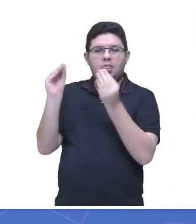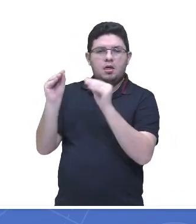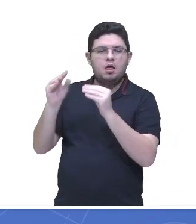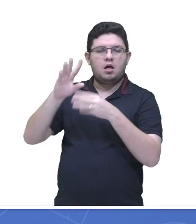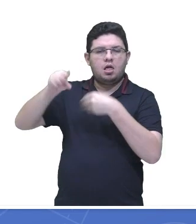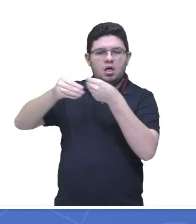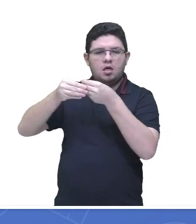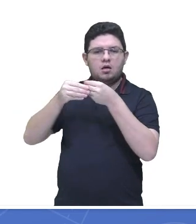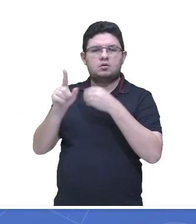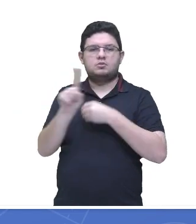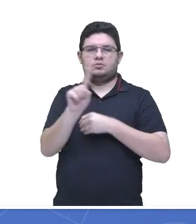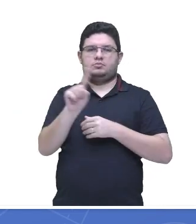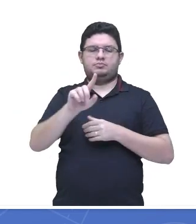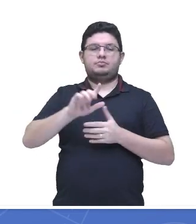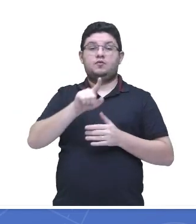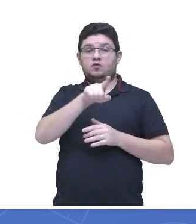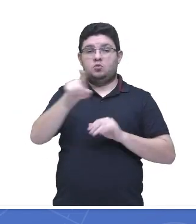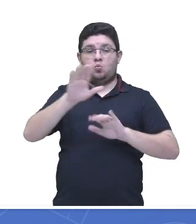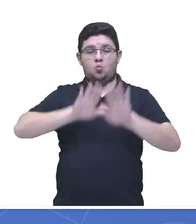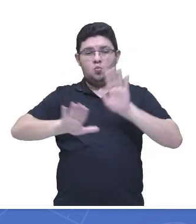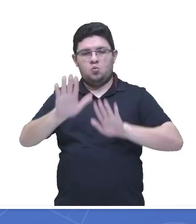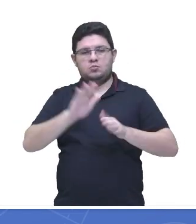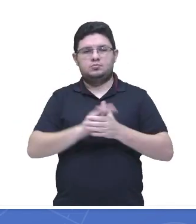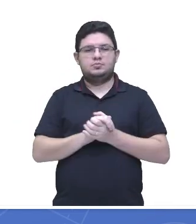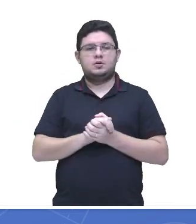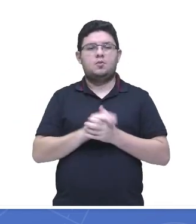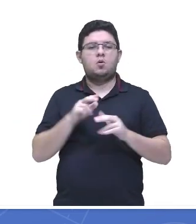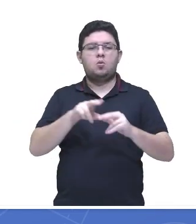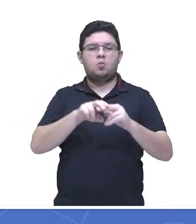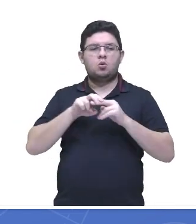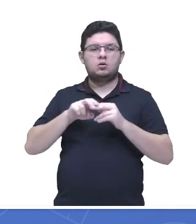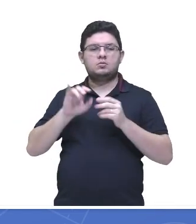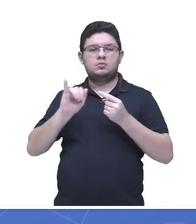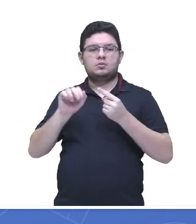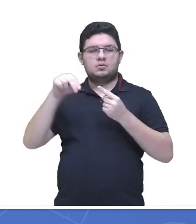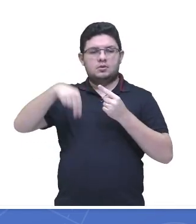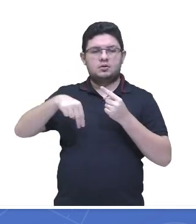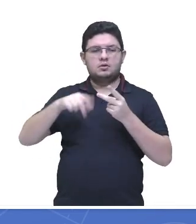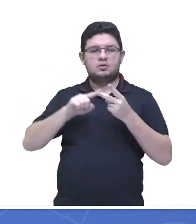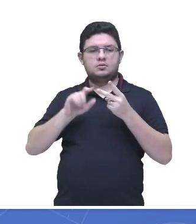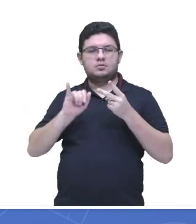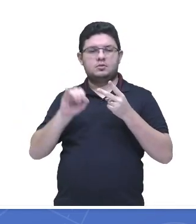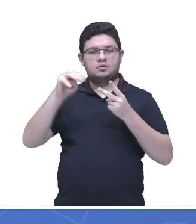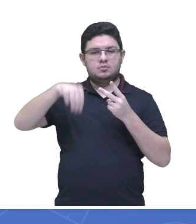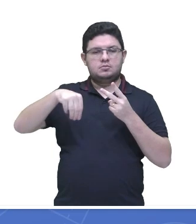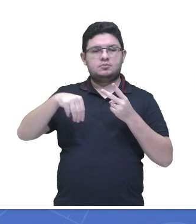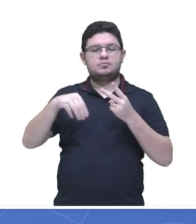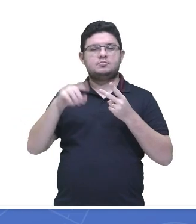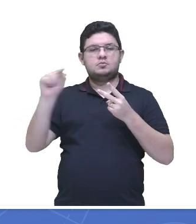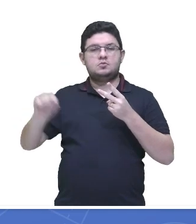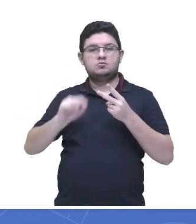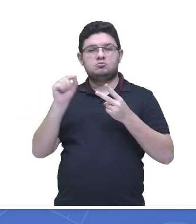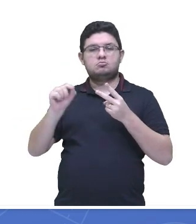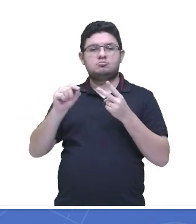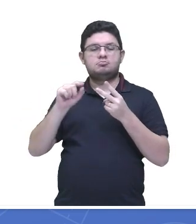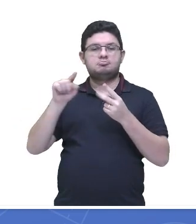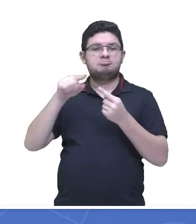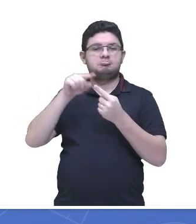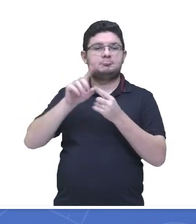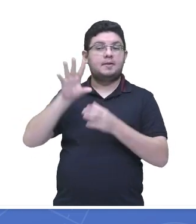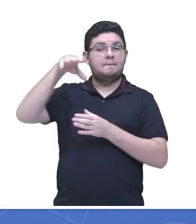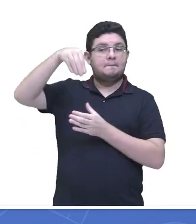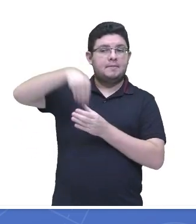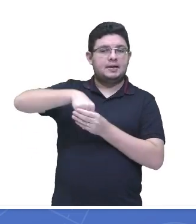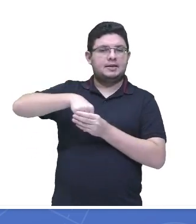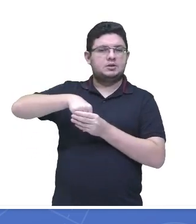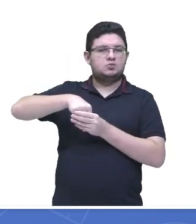tenham esse cuidado. Assim, o when e o am, eles indicam algo dentro, para